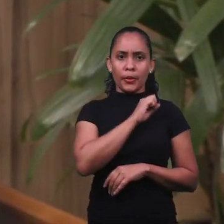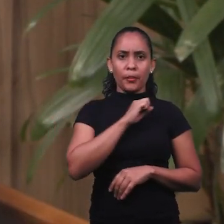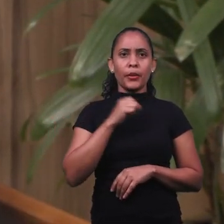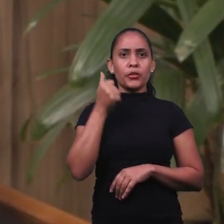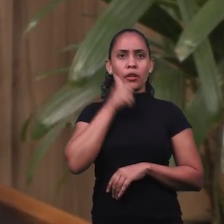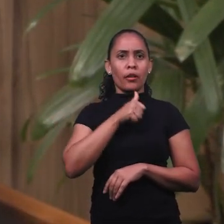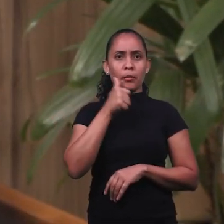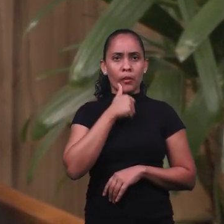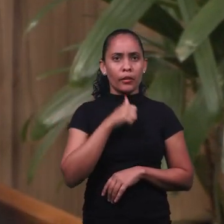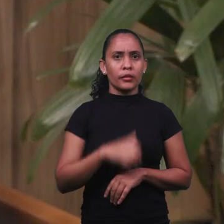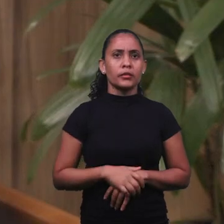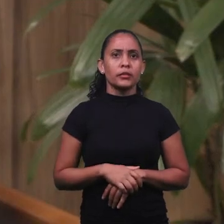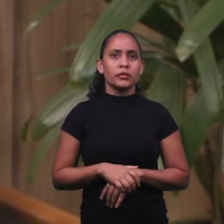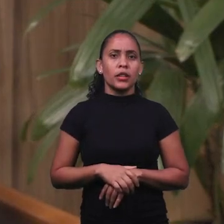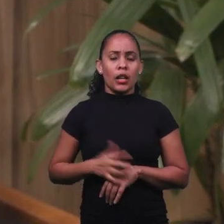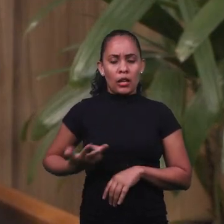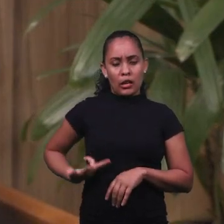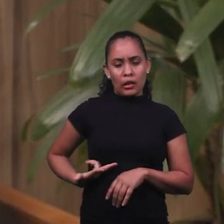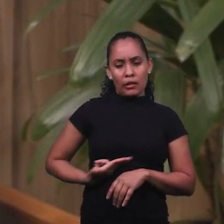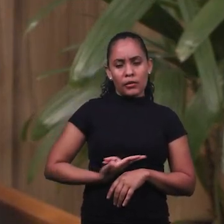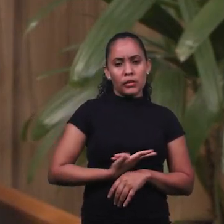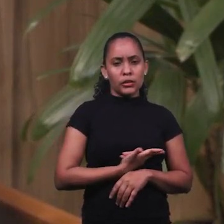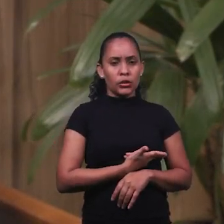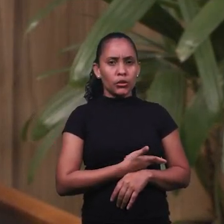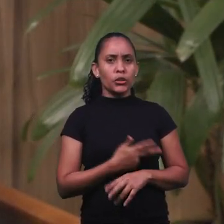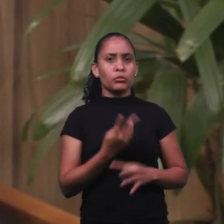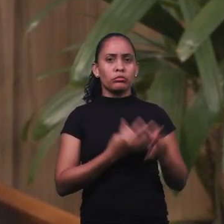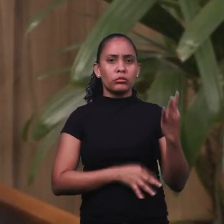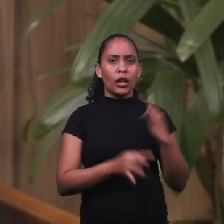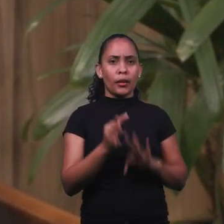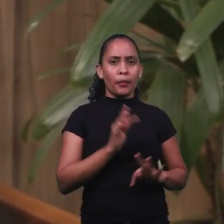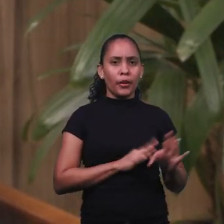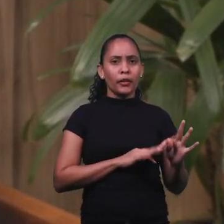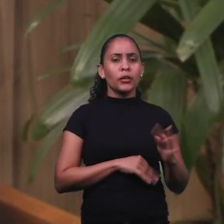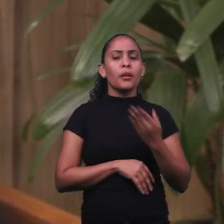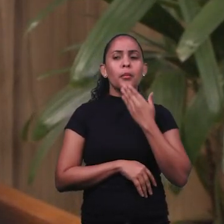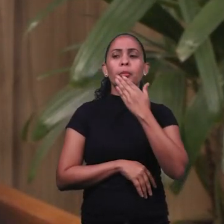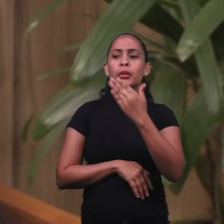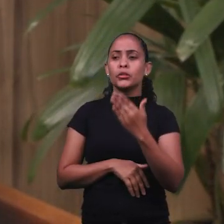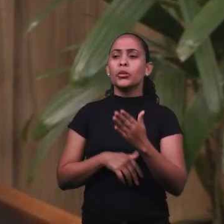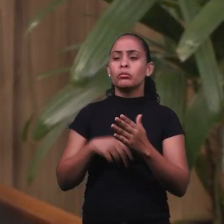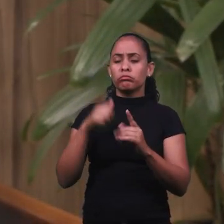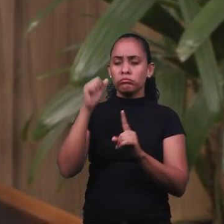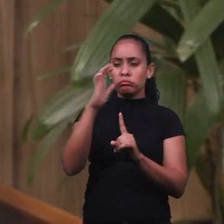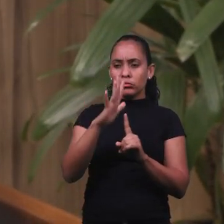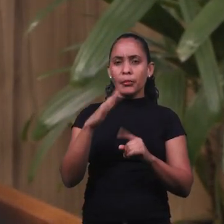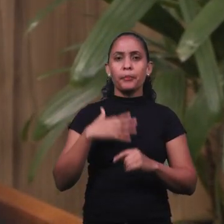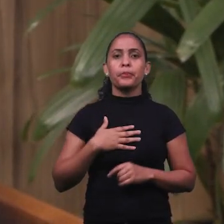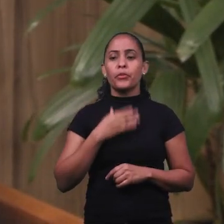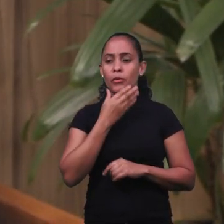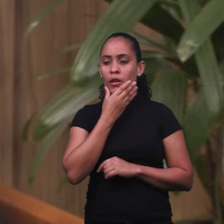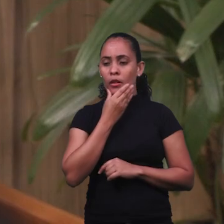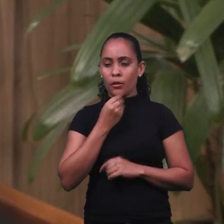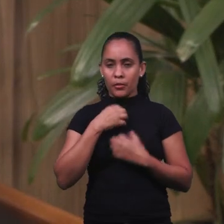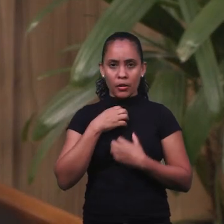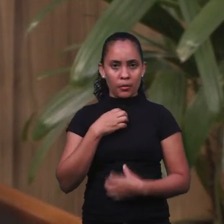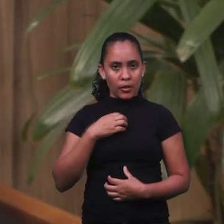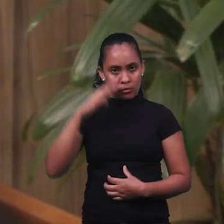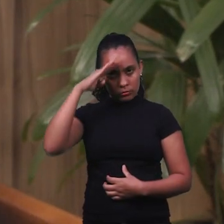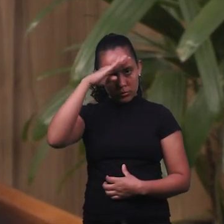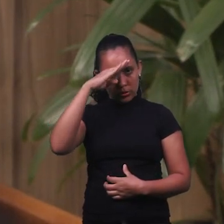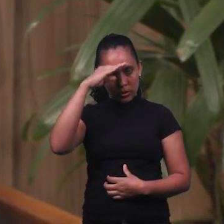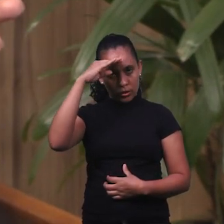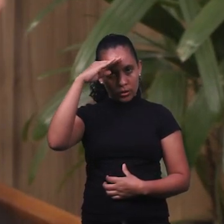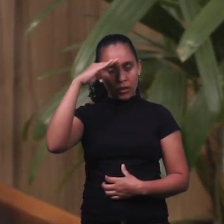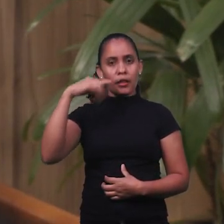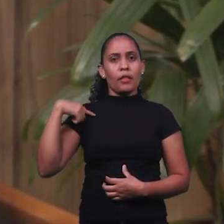irmã, ela ia fazer uma cirurgia, um tratamento médico, e ela pediu oração, e foi o Cido orar, né? O obreiro Cido